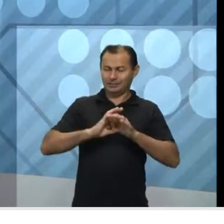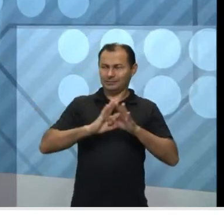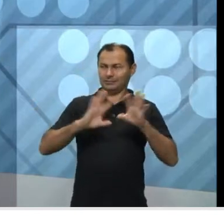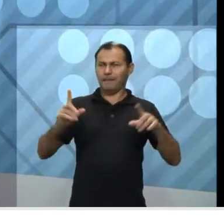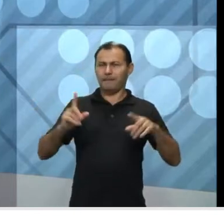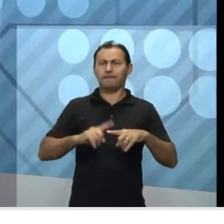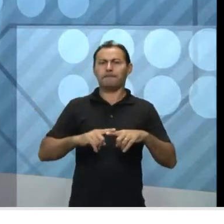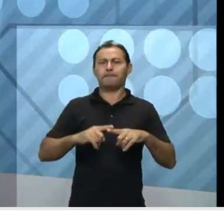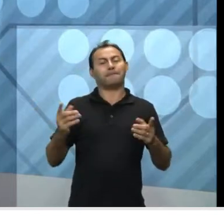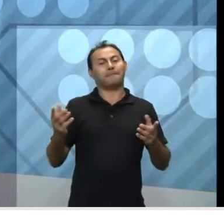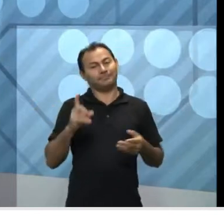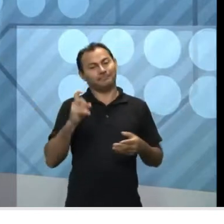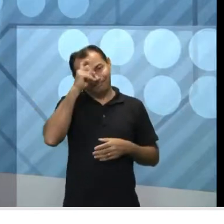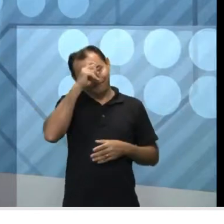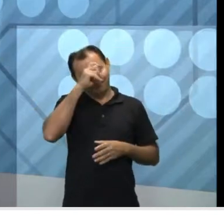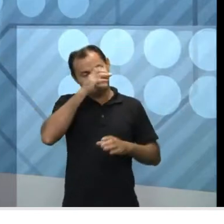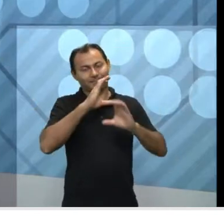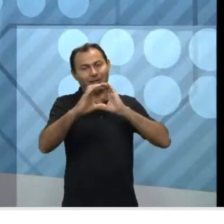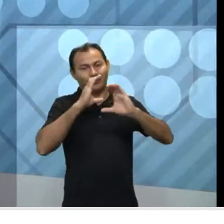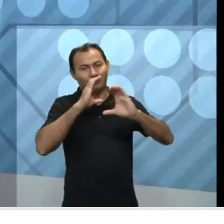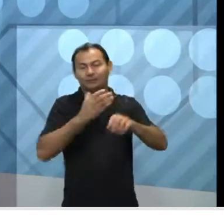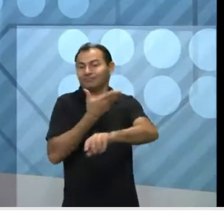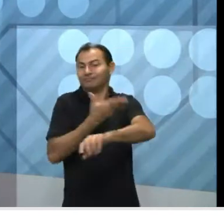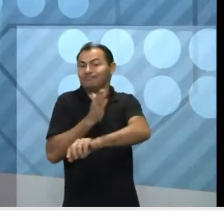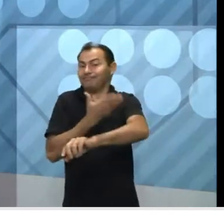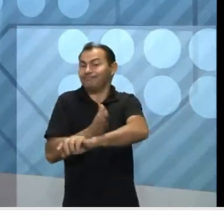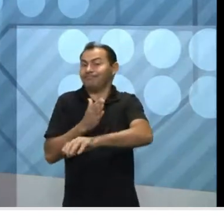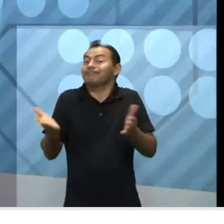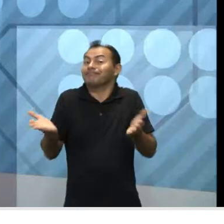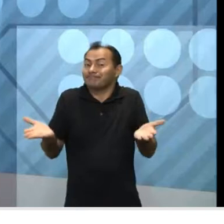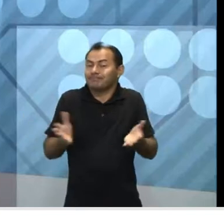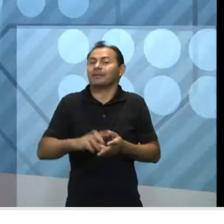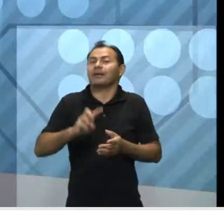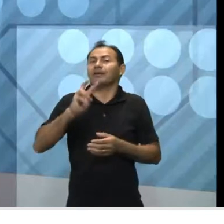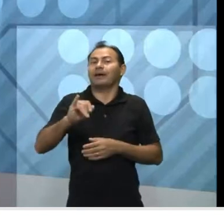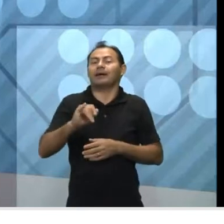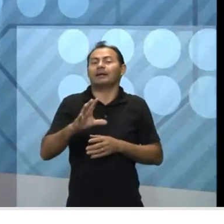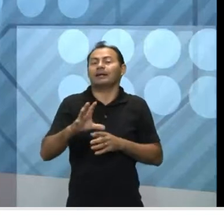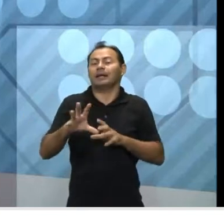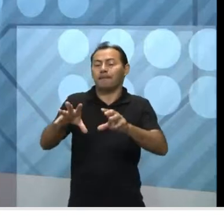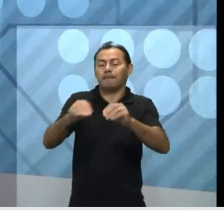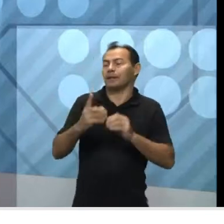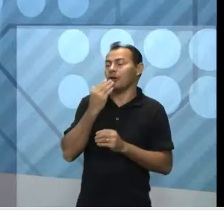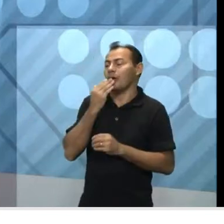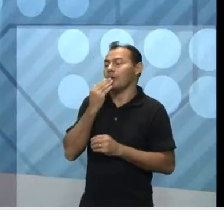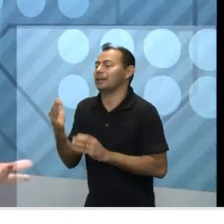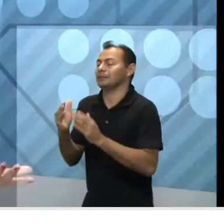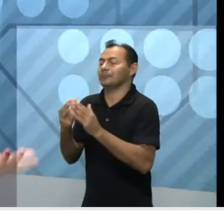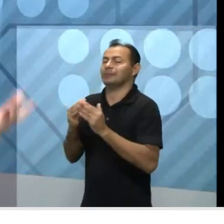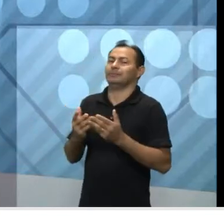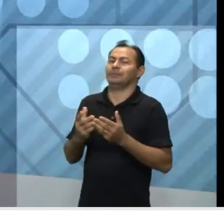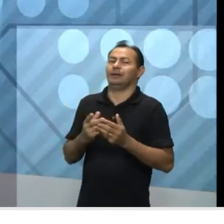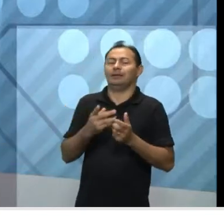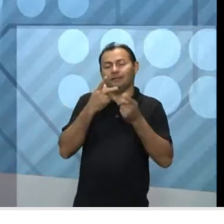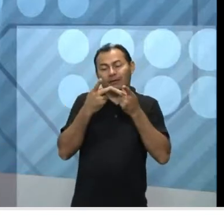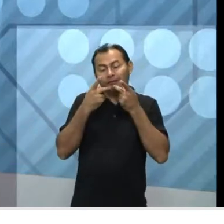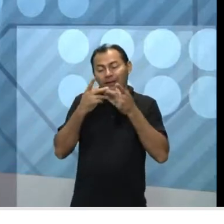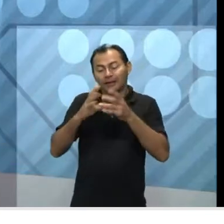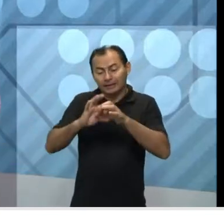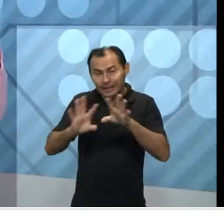dificuldade às vezes na comunicação. Por quê? Ela vai e pega, ela não pede. Então, sempre fala para os pais, deixa o brinquedo num lugar